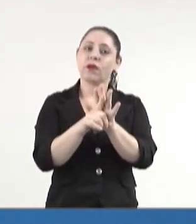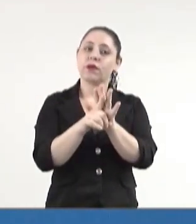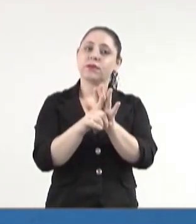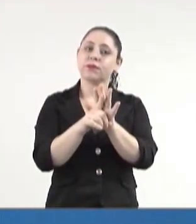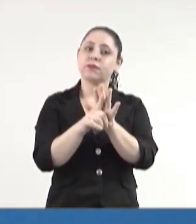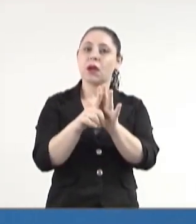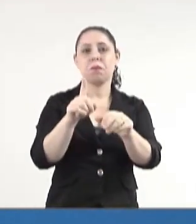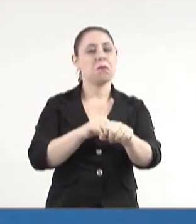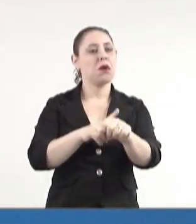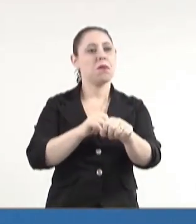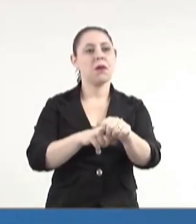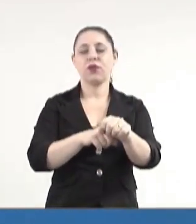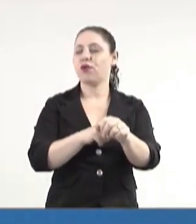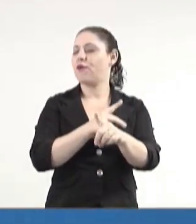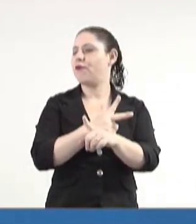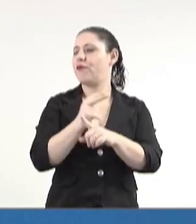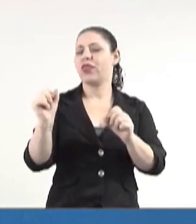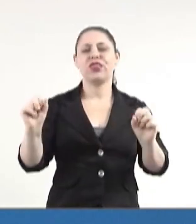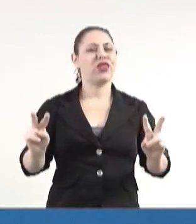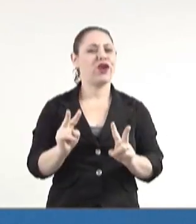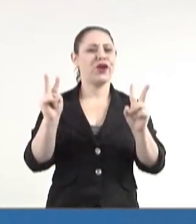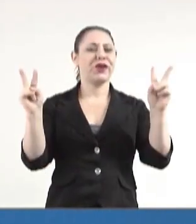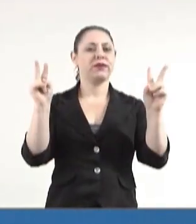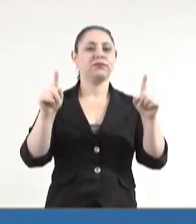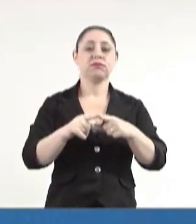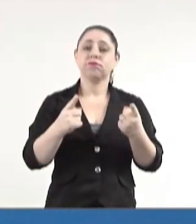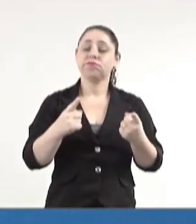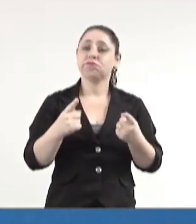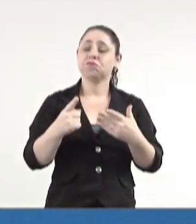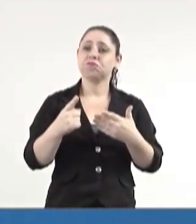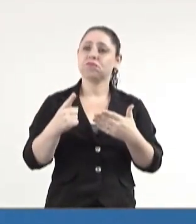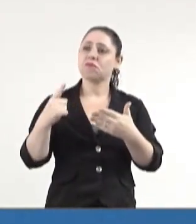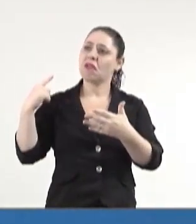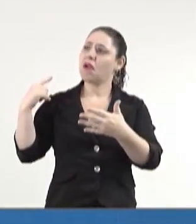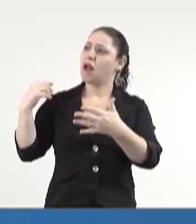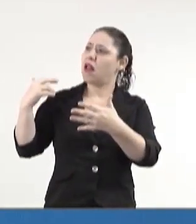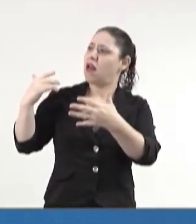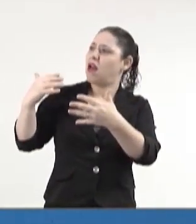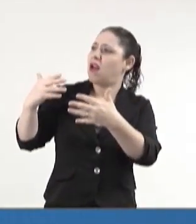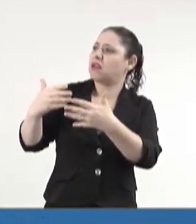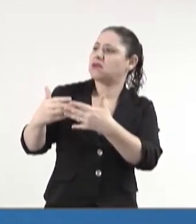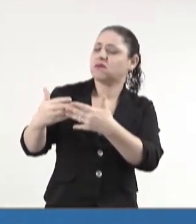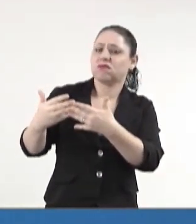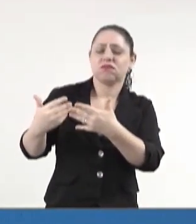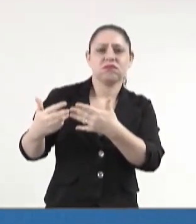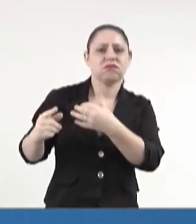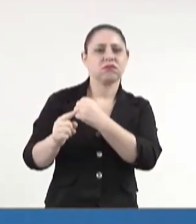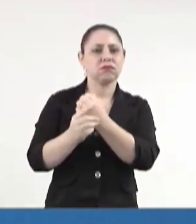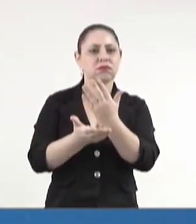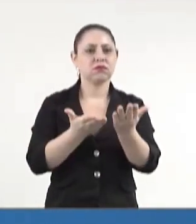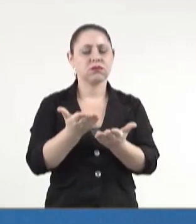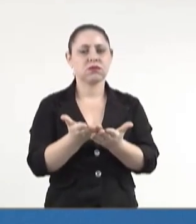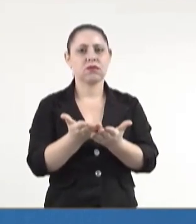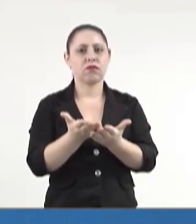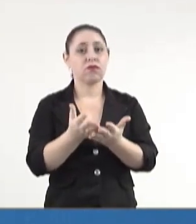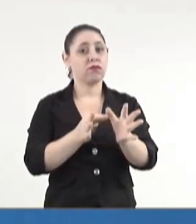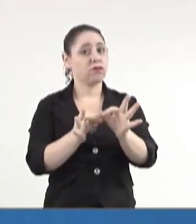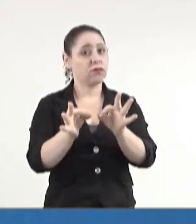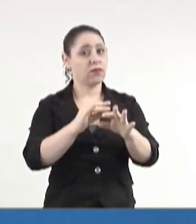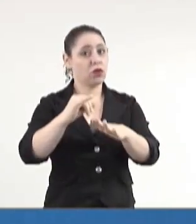aqui estavam entraram em contato com as prefeituras e nós conseguimos, no estado do Mato Grosso do Sul, garantir que os 79 municípios